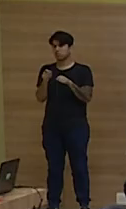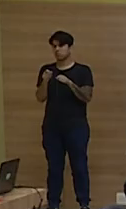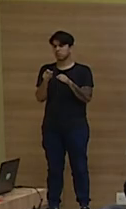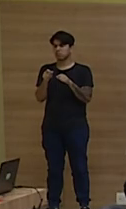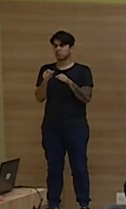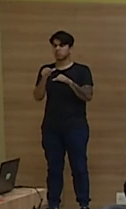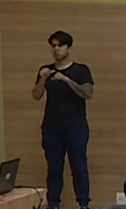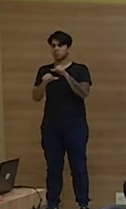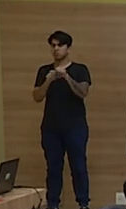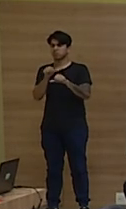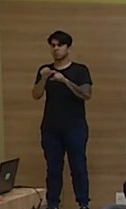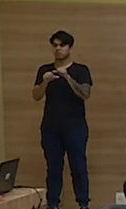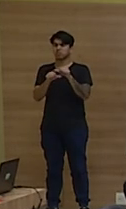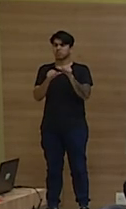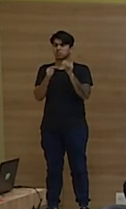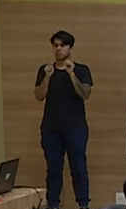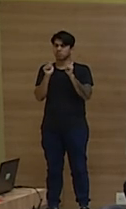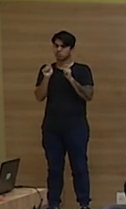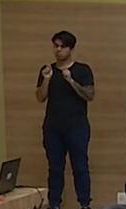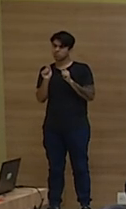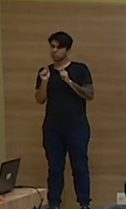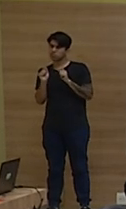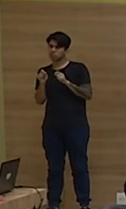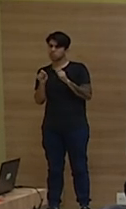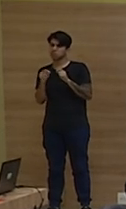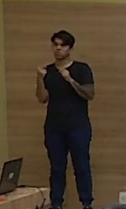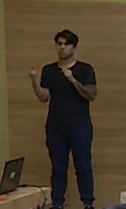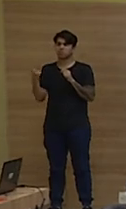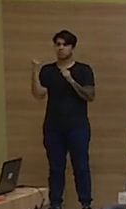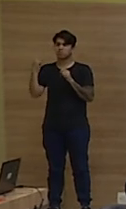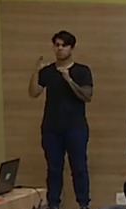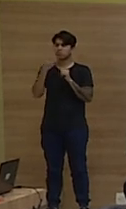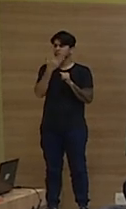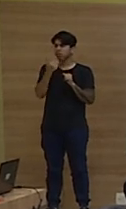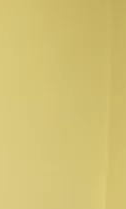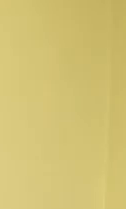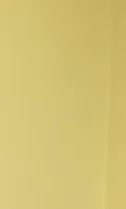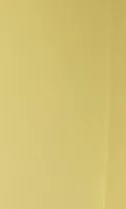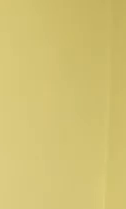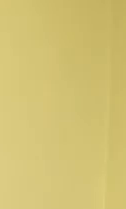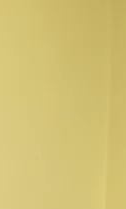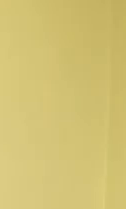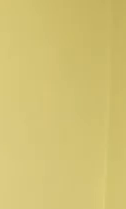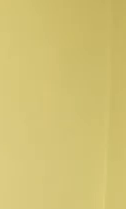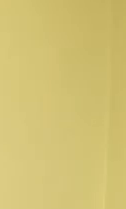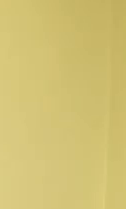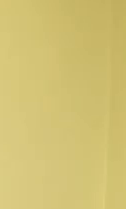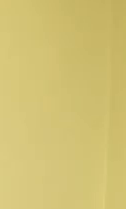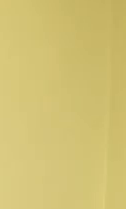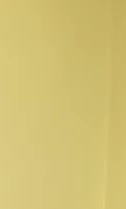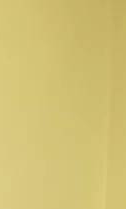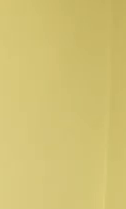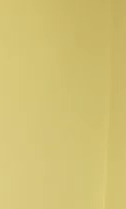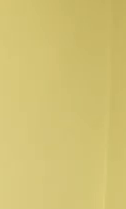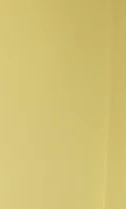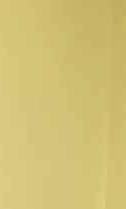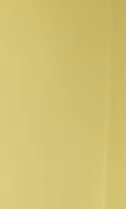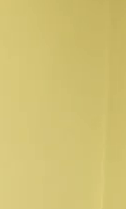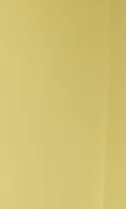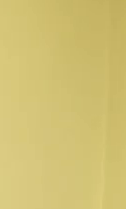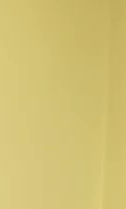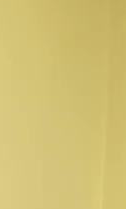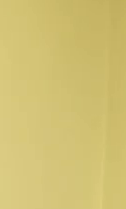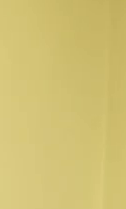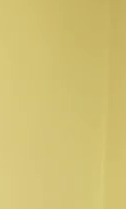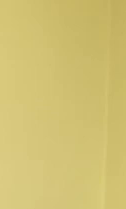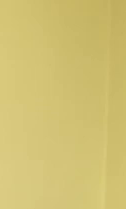UFM. O Refis também recebeu parecer favorável da Comissão de Orçamento e Finanças. Quem está com dívidas ajuizadas ou no